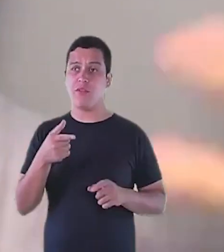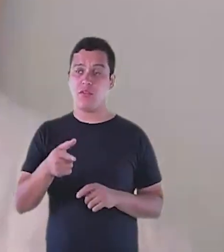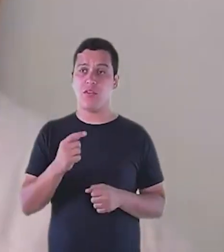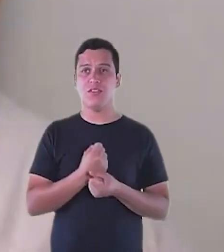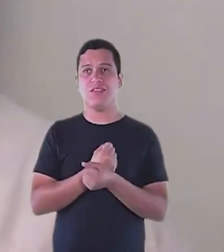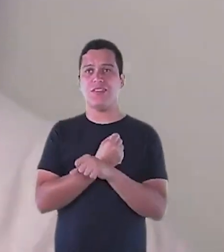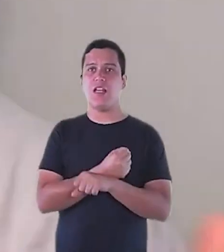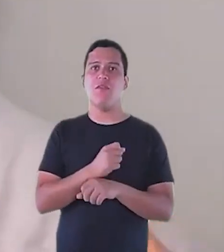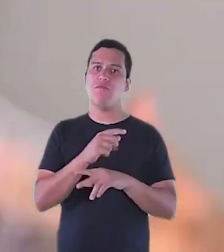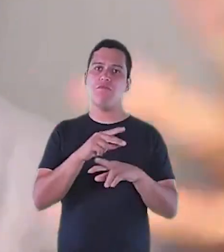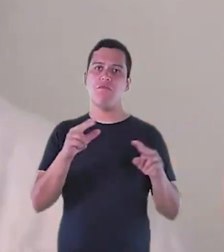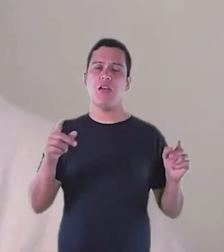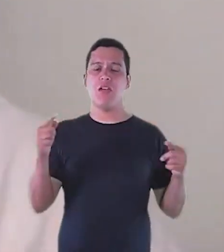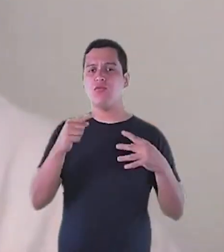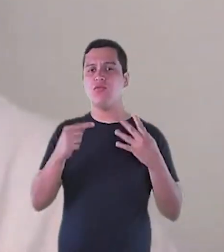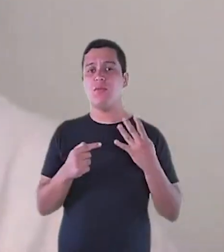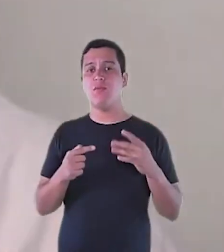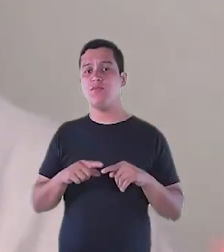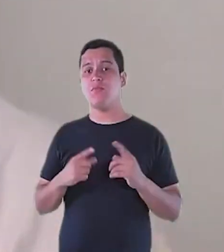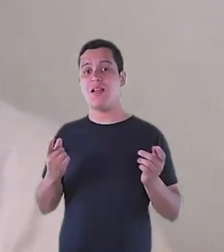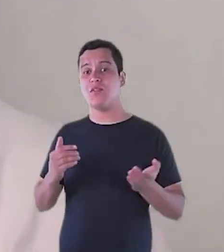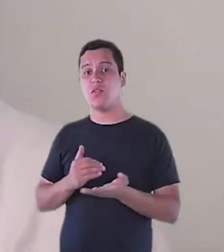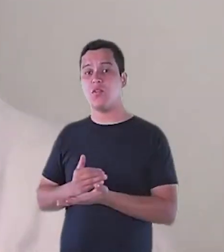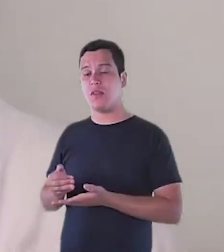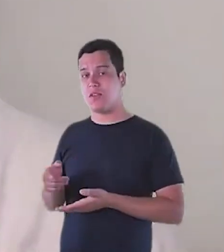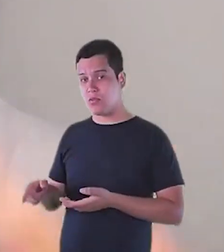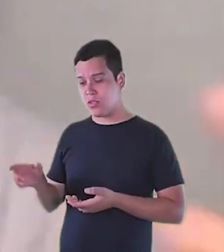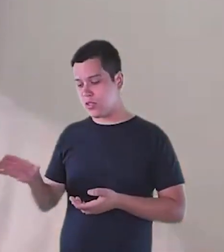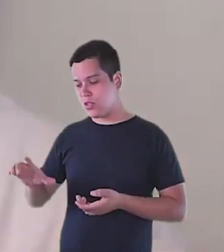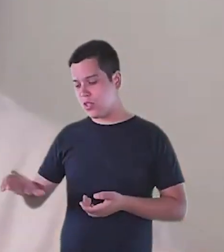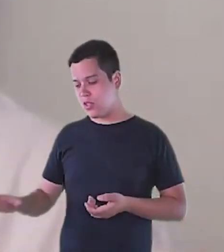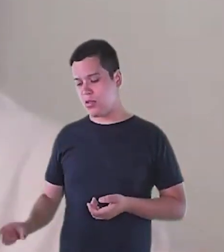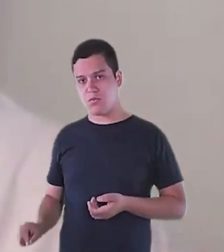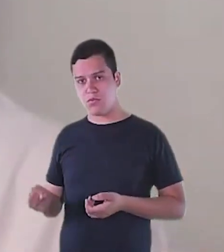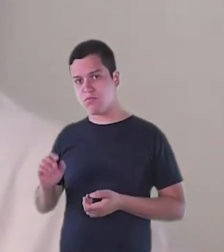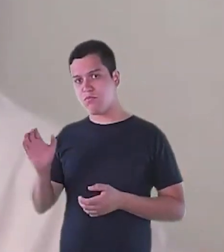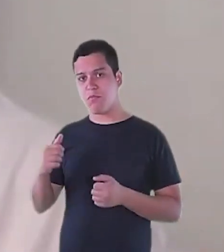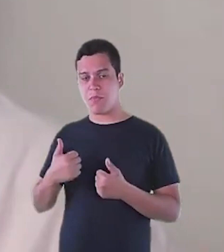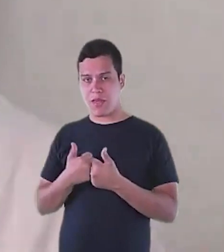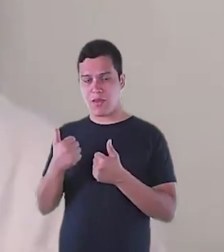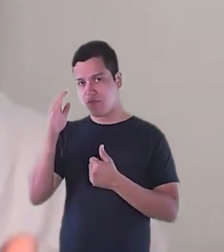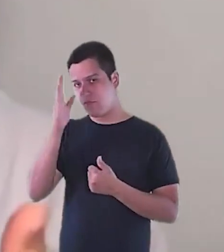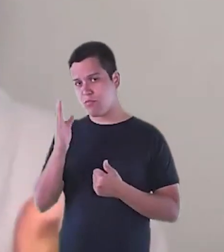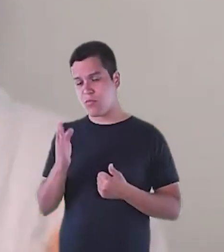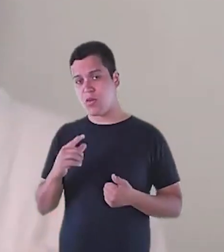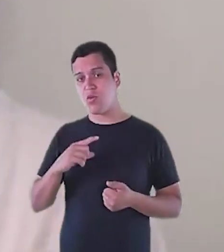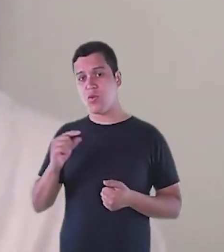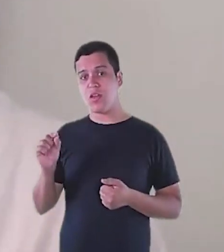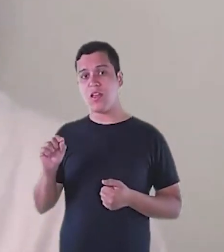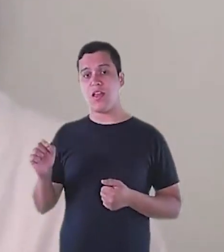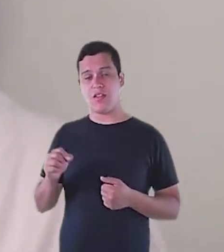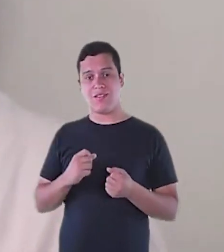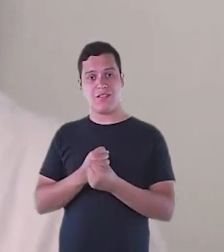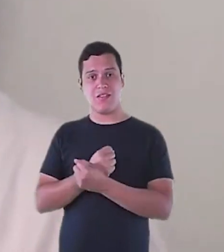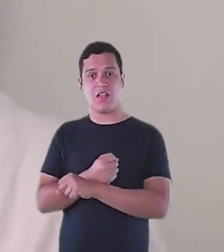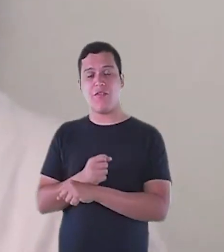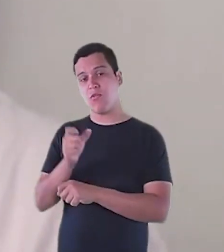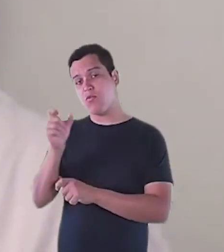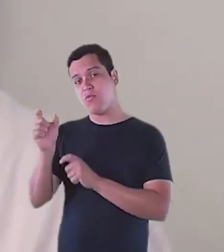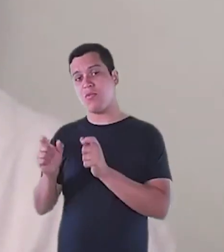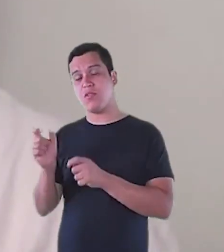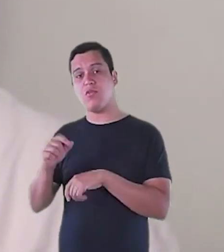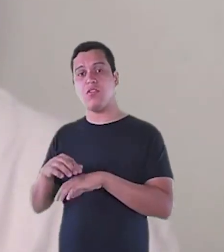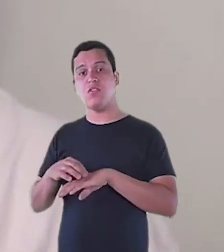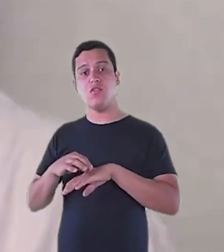em bulas papais, em sermões de padres jesuítas, em uma série de ensaios filosóficos, que defendia a ideia de